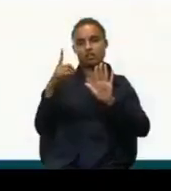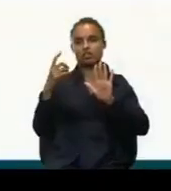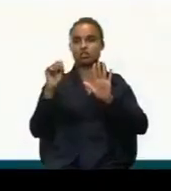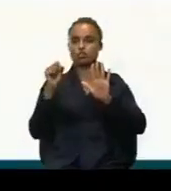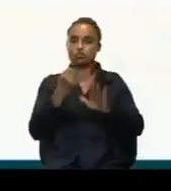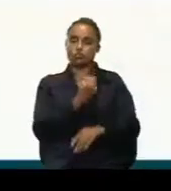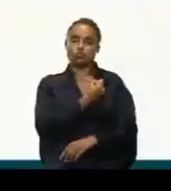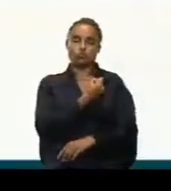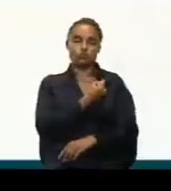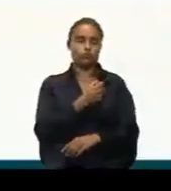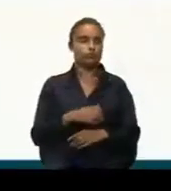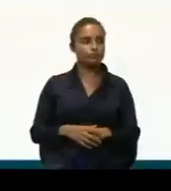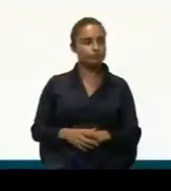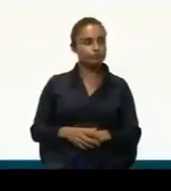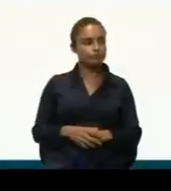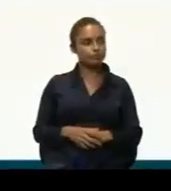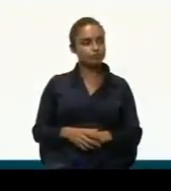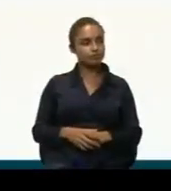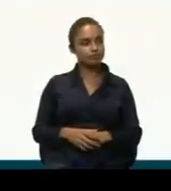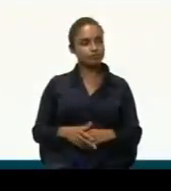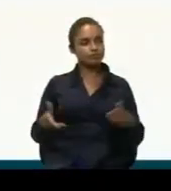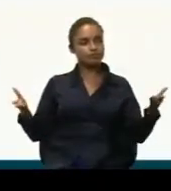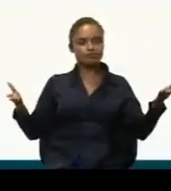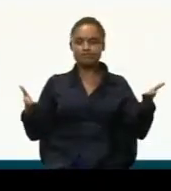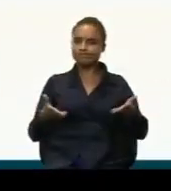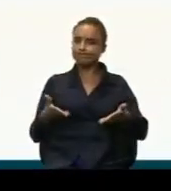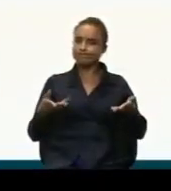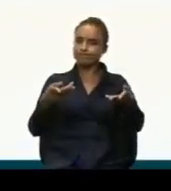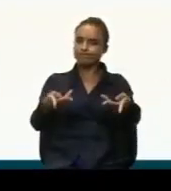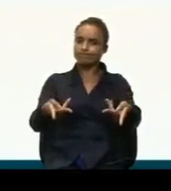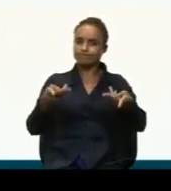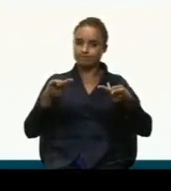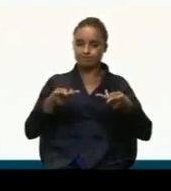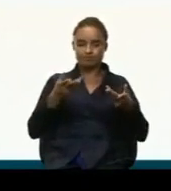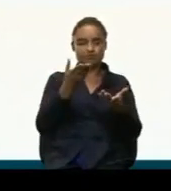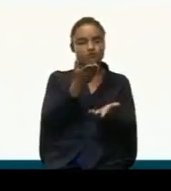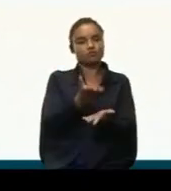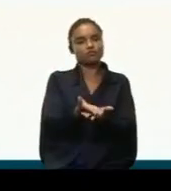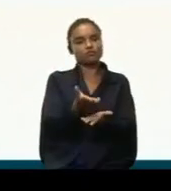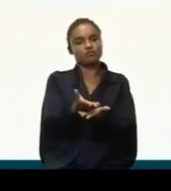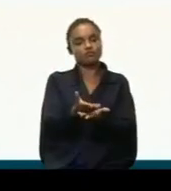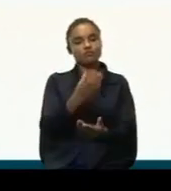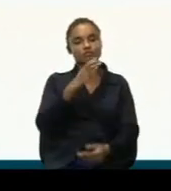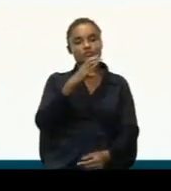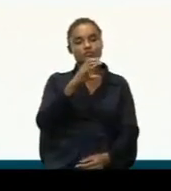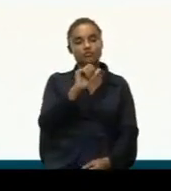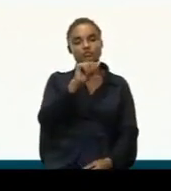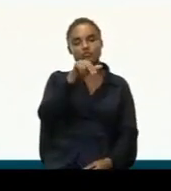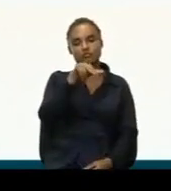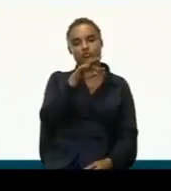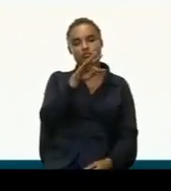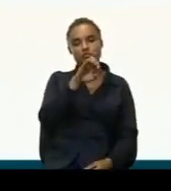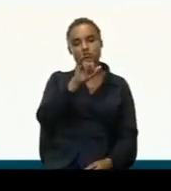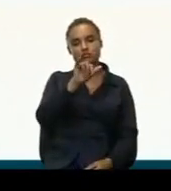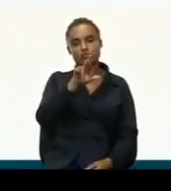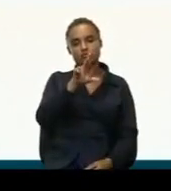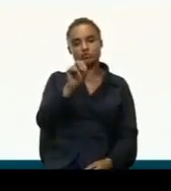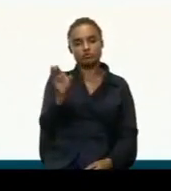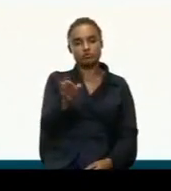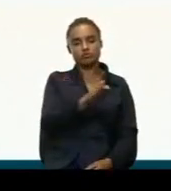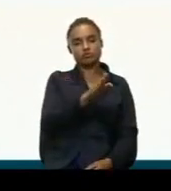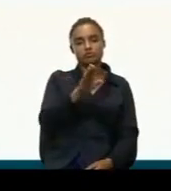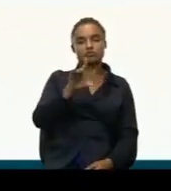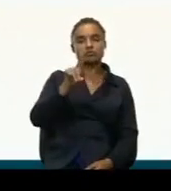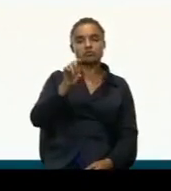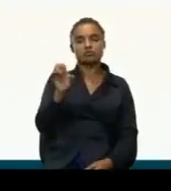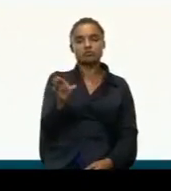quadro para a gente começar a nossa aula. Eu abro com esse convite ao estudo, né? Então a gente vai falar do canteiro de obra, que vai ser algo que a